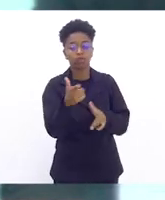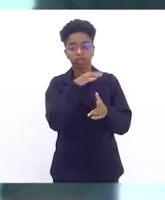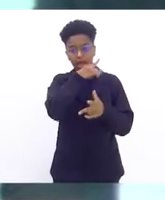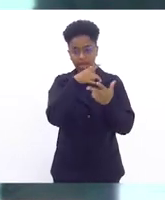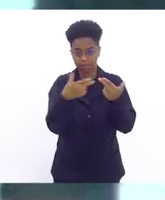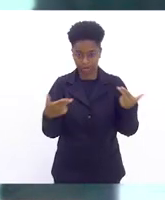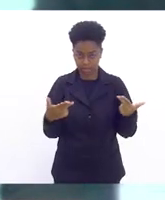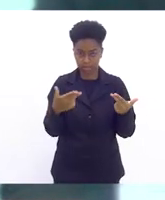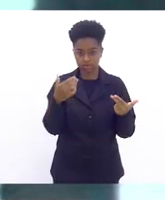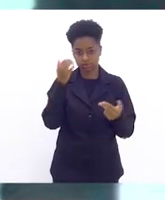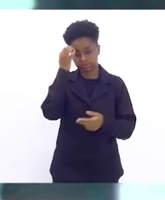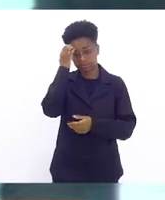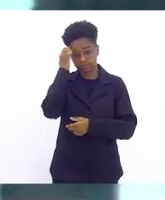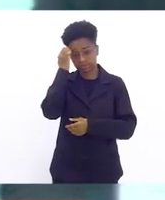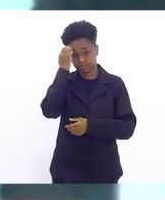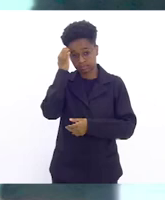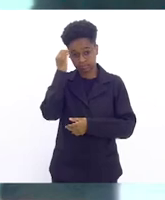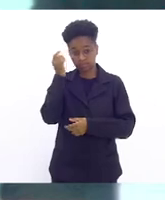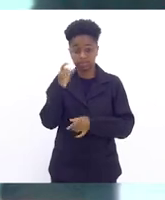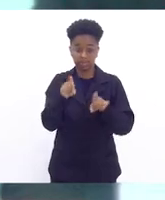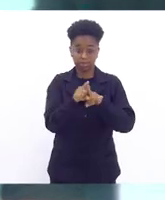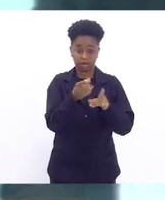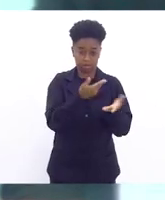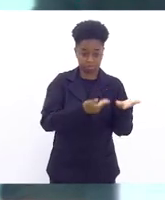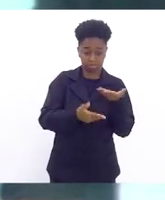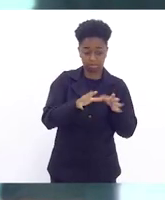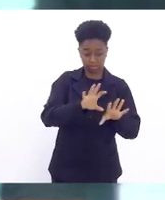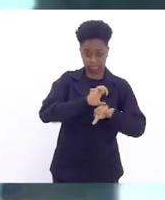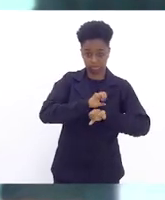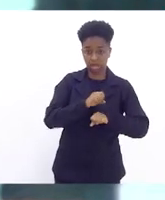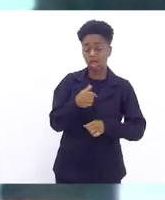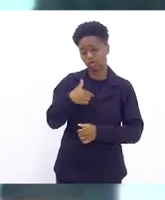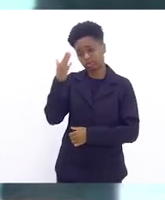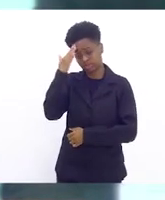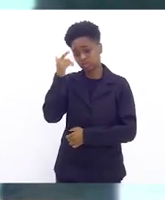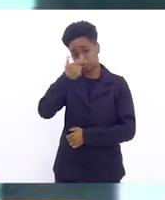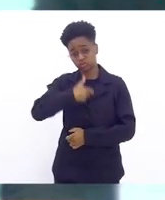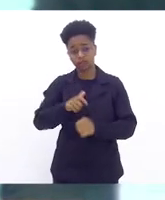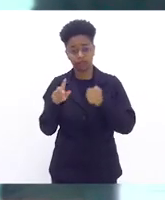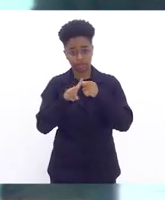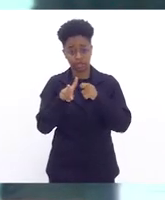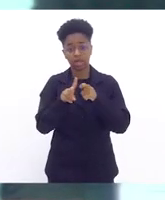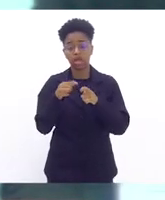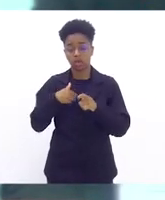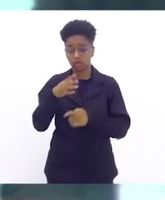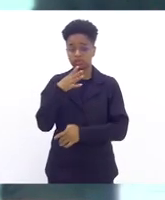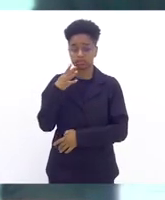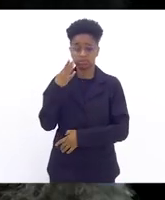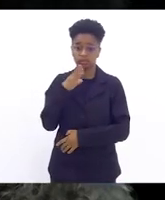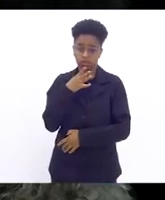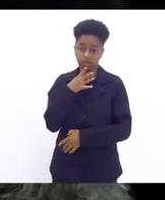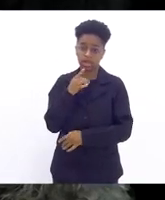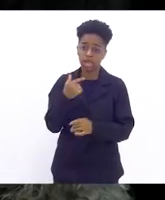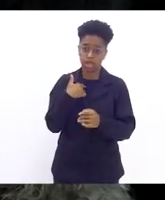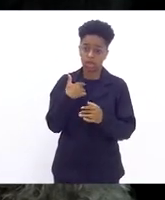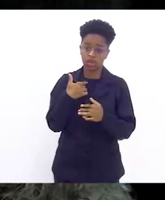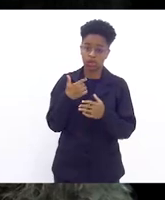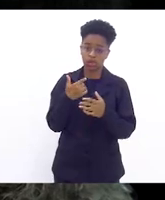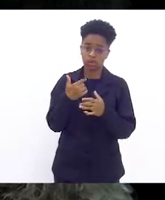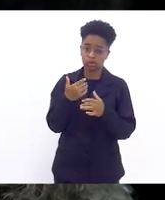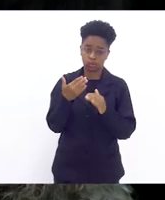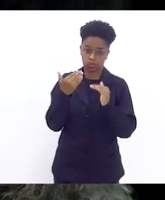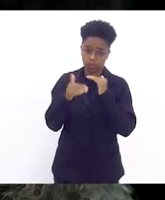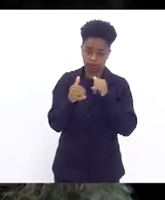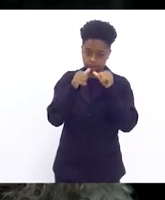é para os dois sentidos a questão é justamente é essa não sou a favor que que fique